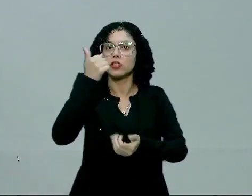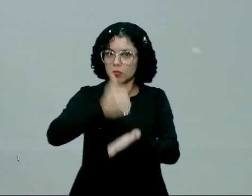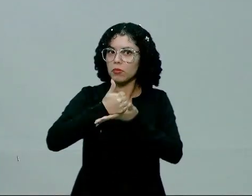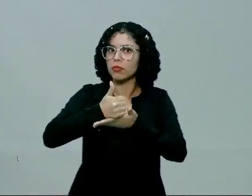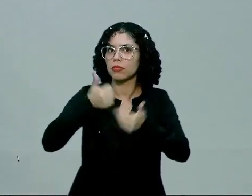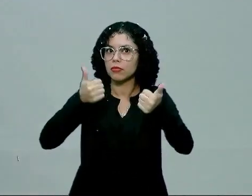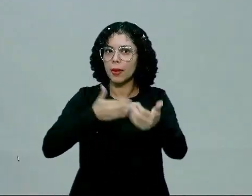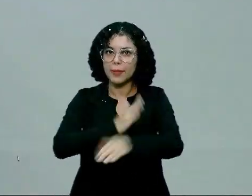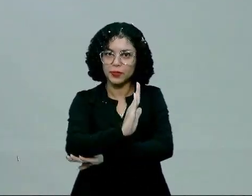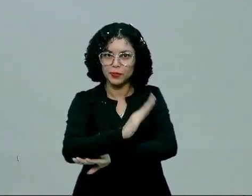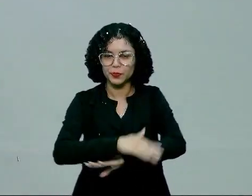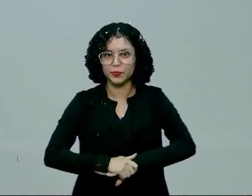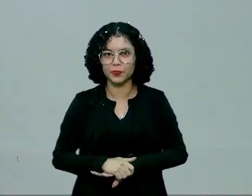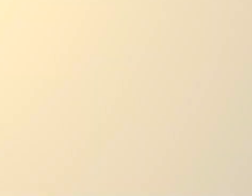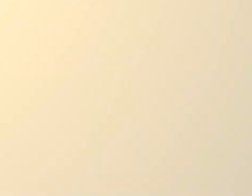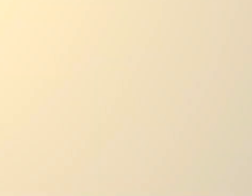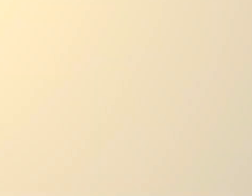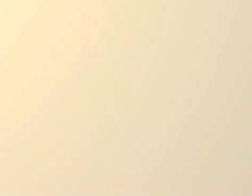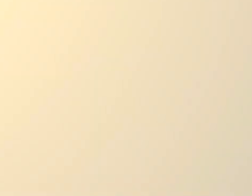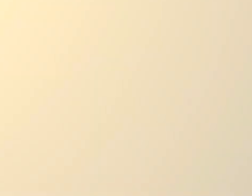aprovada hein Passou